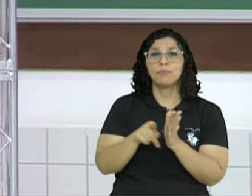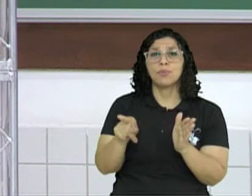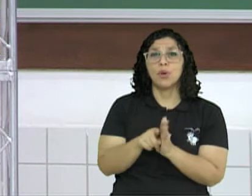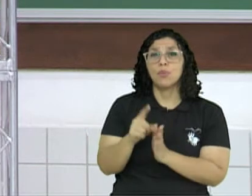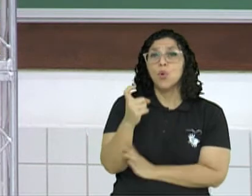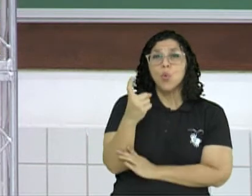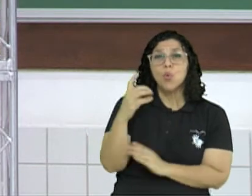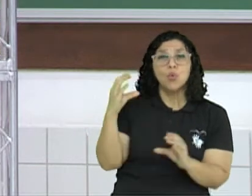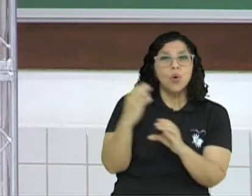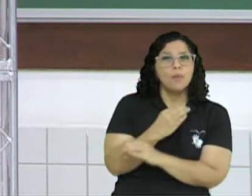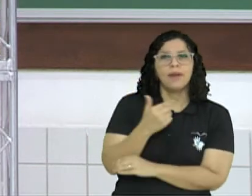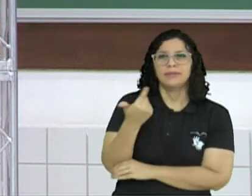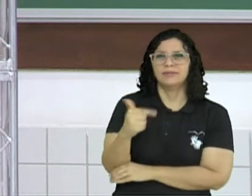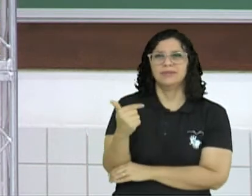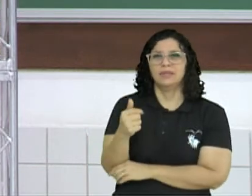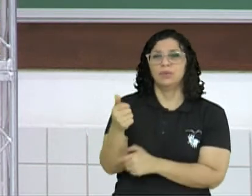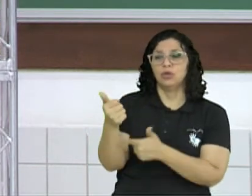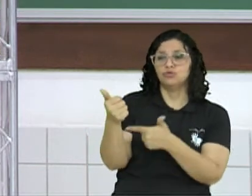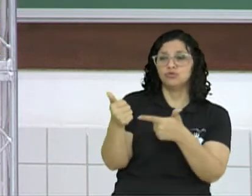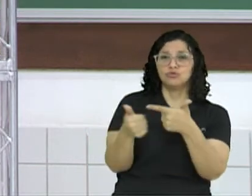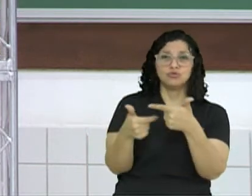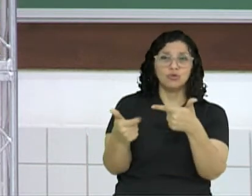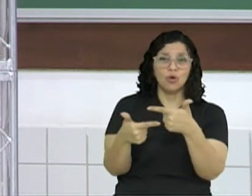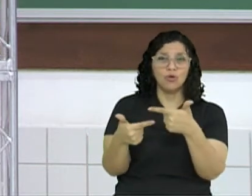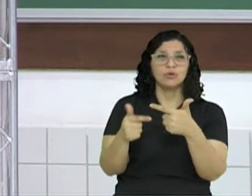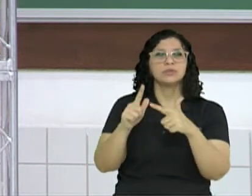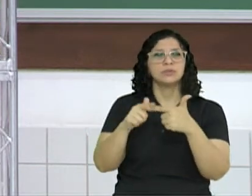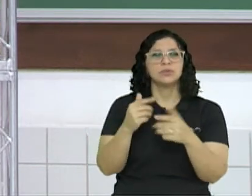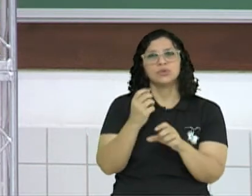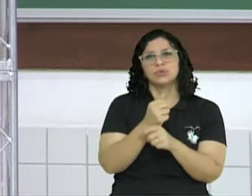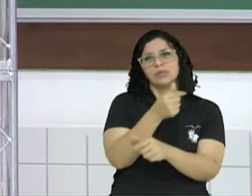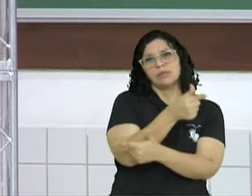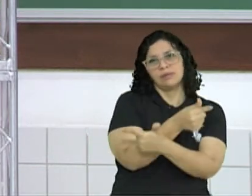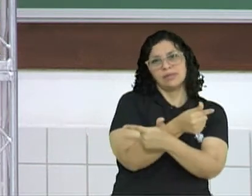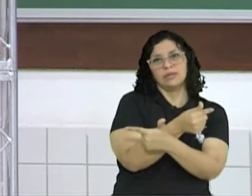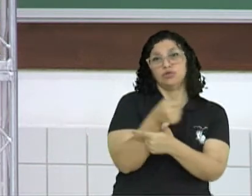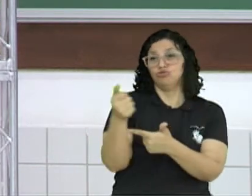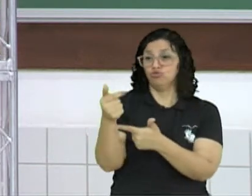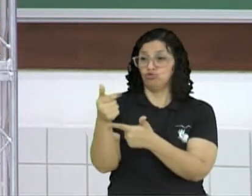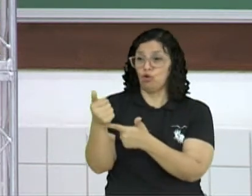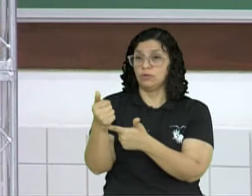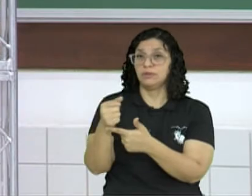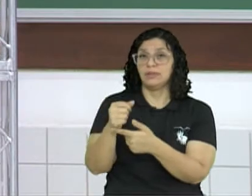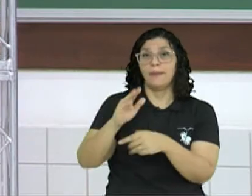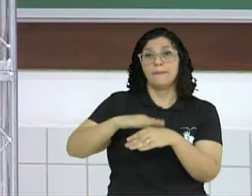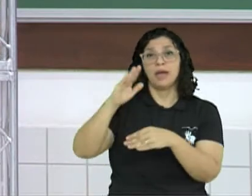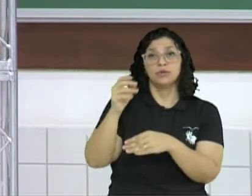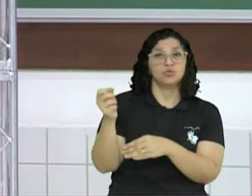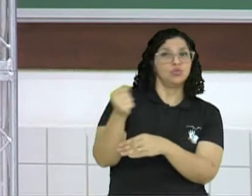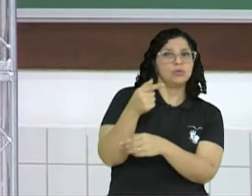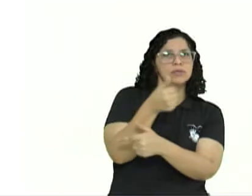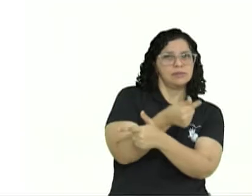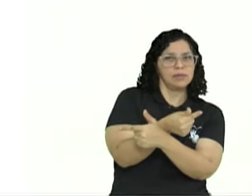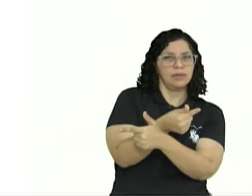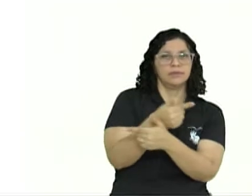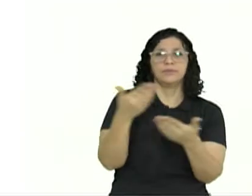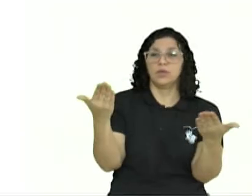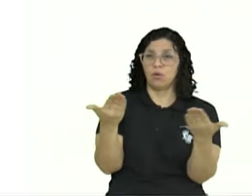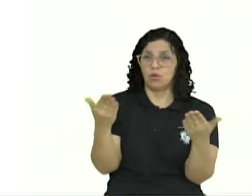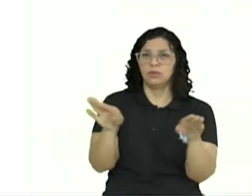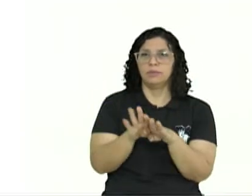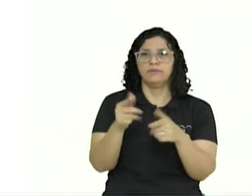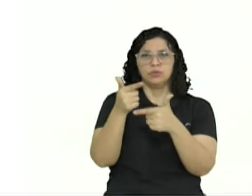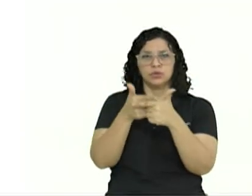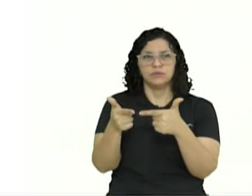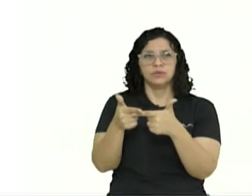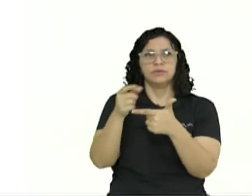inteira, porque uma vez o 12 daria 12, então passaria desse 7, certo? Muito bem. Efetuando essa divisão aqui, então